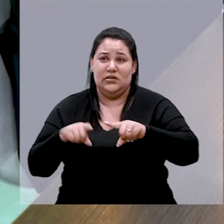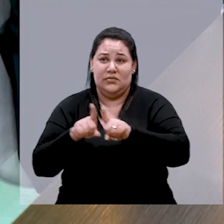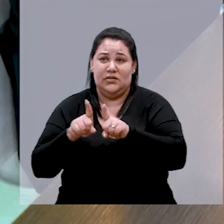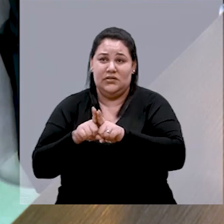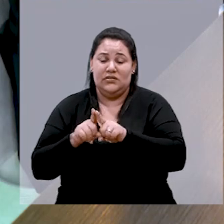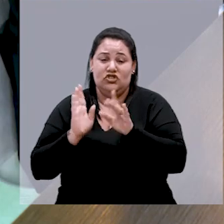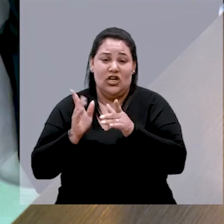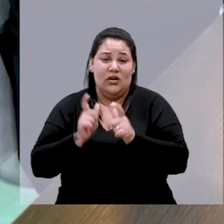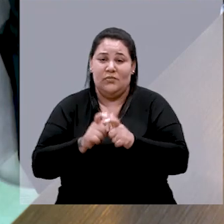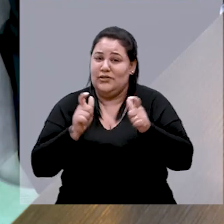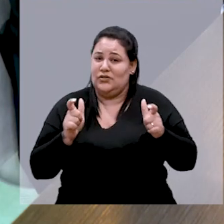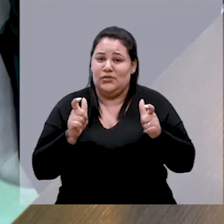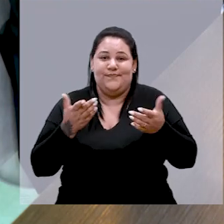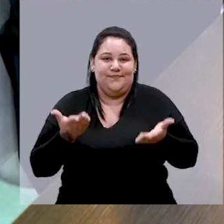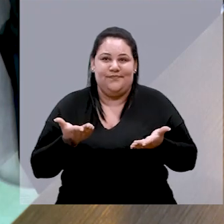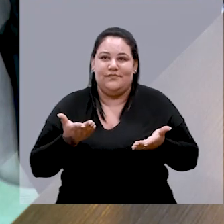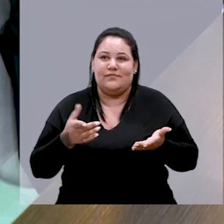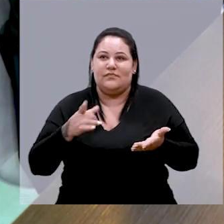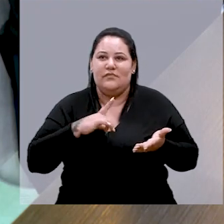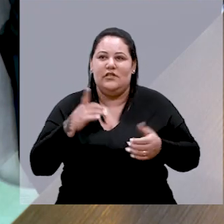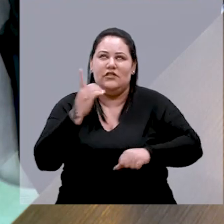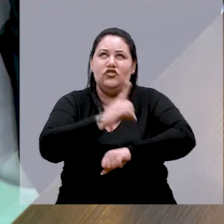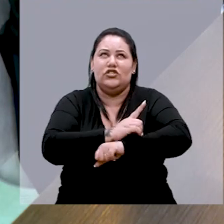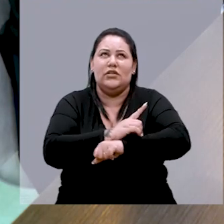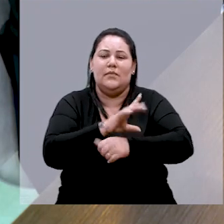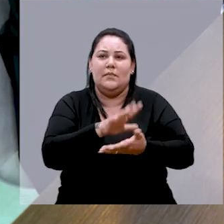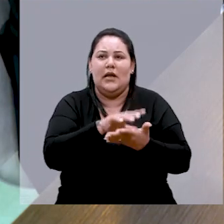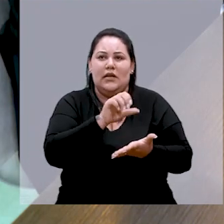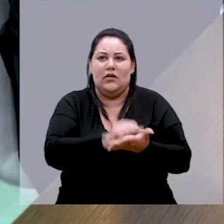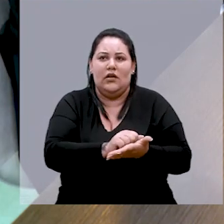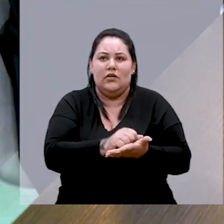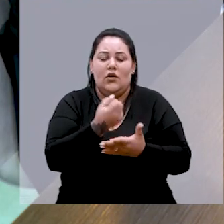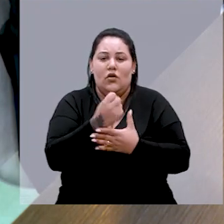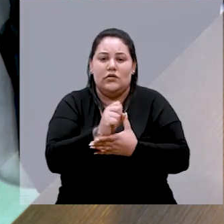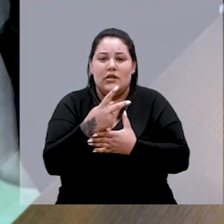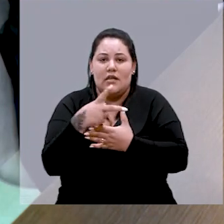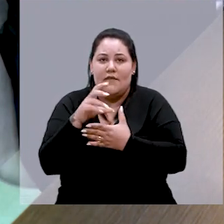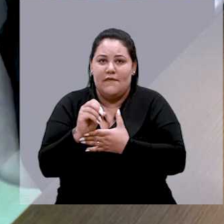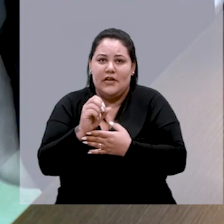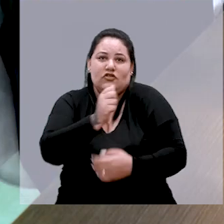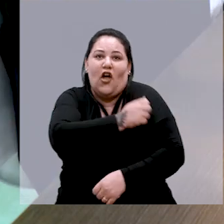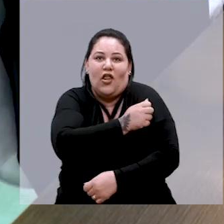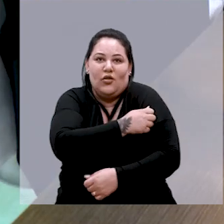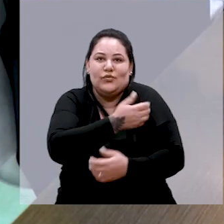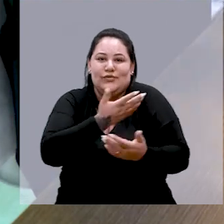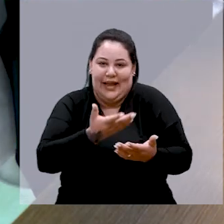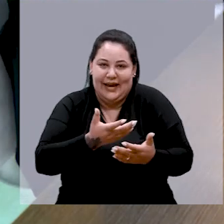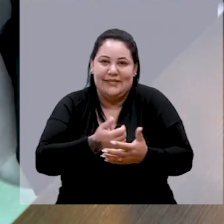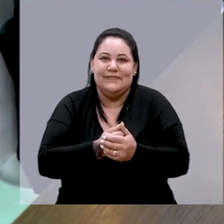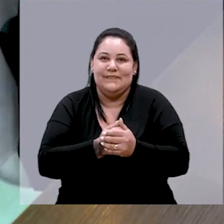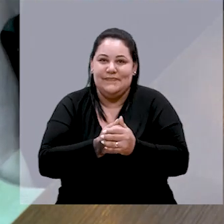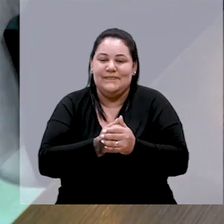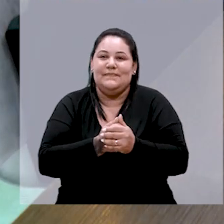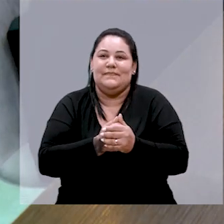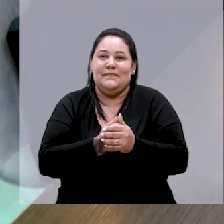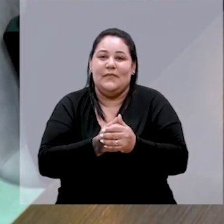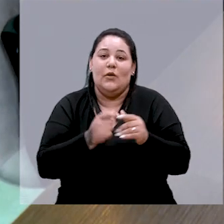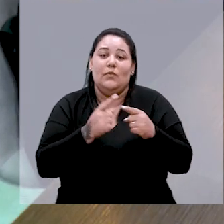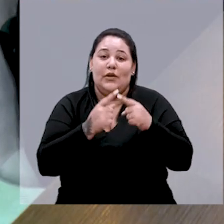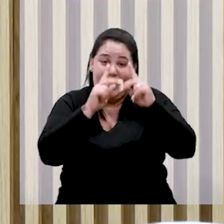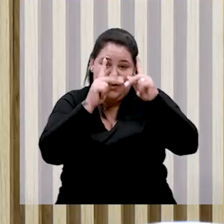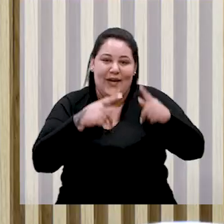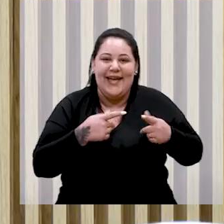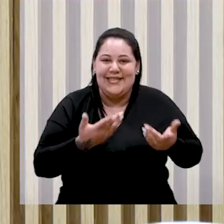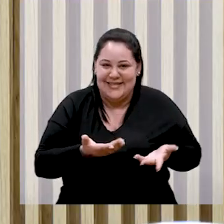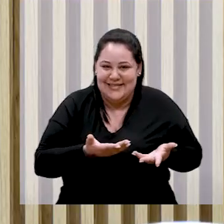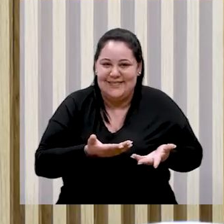letivo, já aumentou absurdamente. Nós temos, no dia que eu fui lá, tinha matriculados 820 alunos já. A cidade volta a abraçar. Por quê? Porque